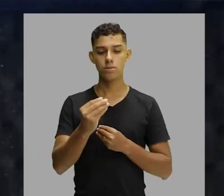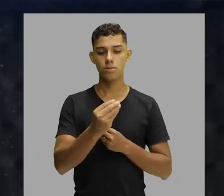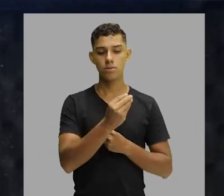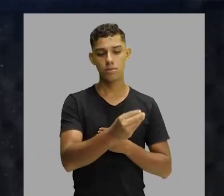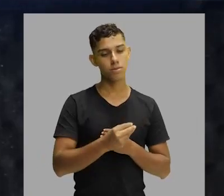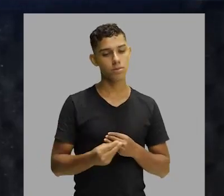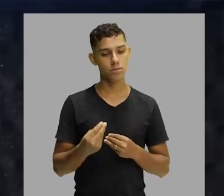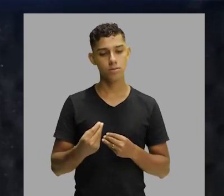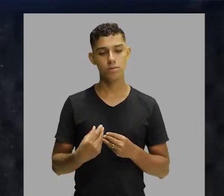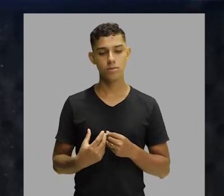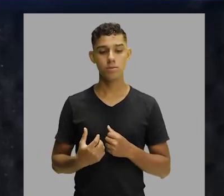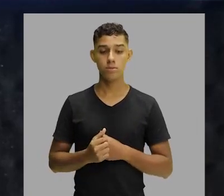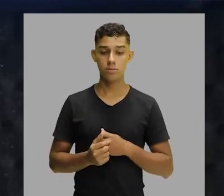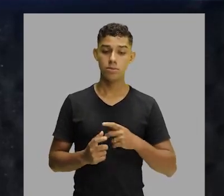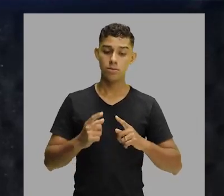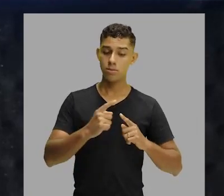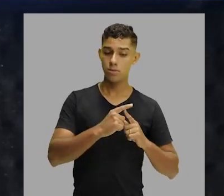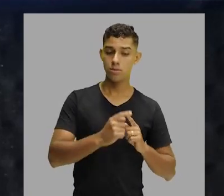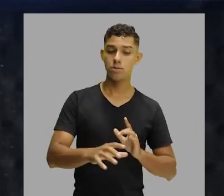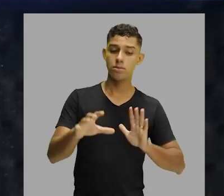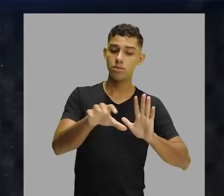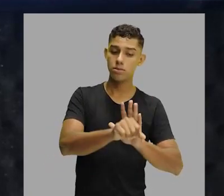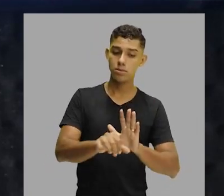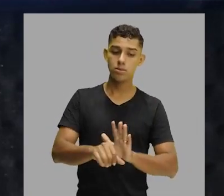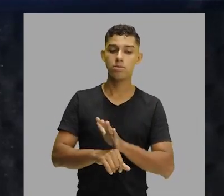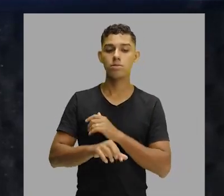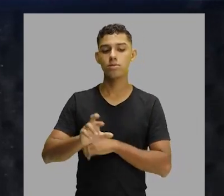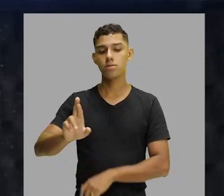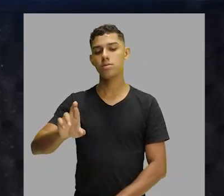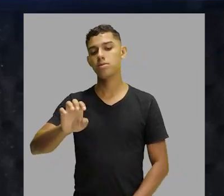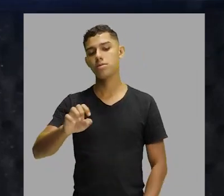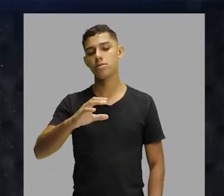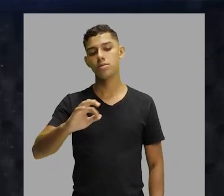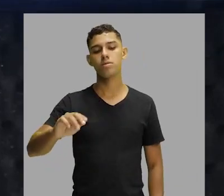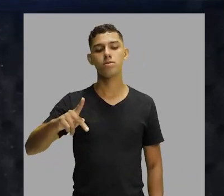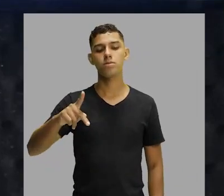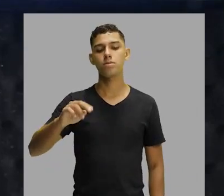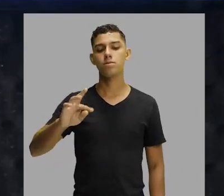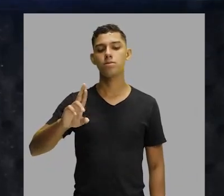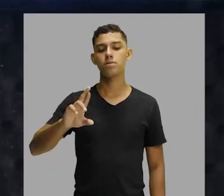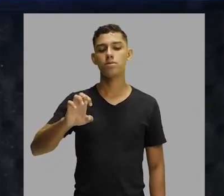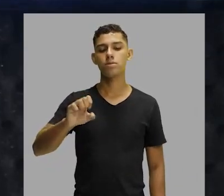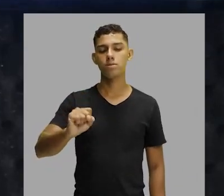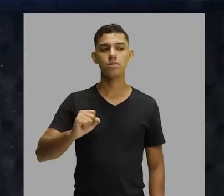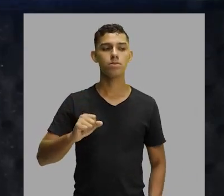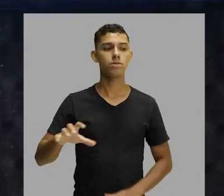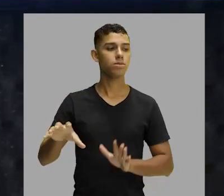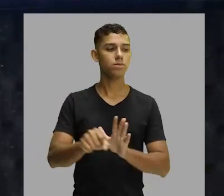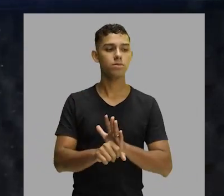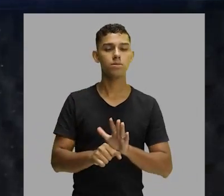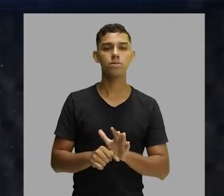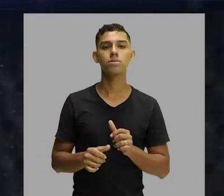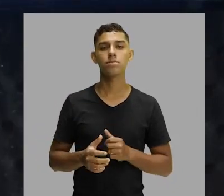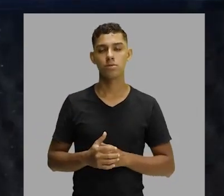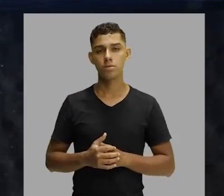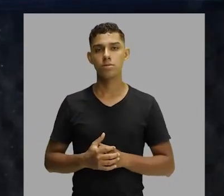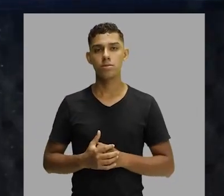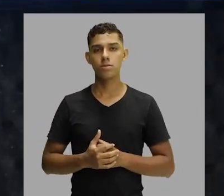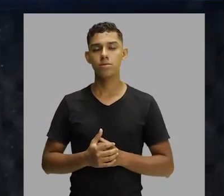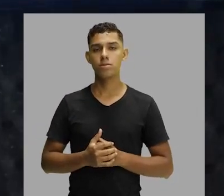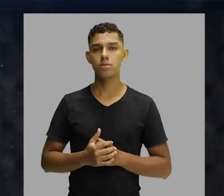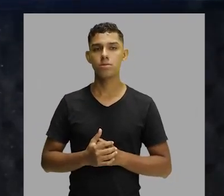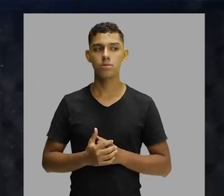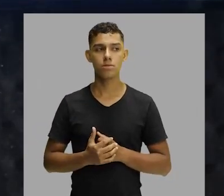ele não doa, ele recebe porque há uma falta, está faltando elétrons. Certo? Do P falta elétrons e do N